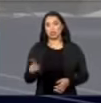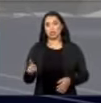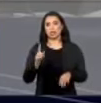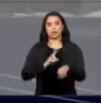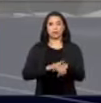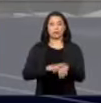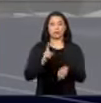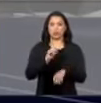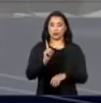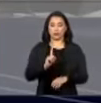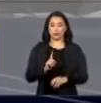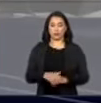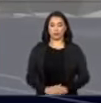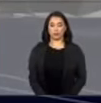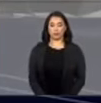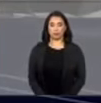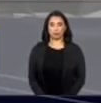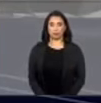as funções públicas.